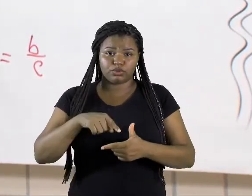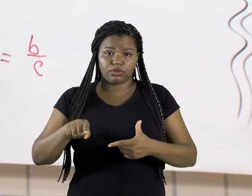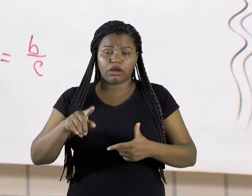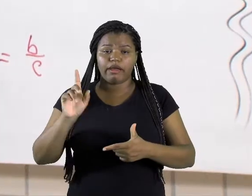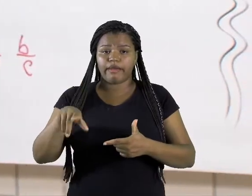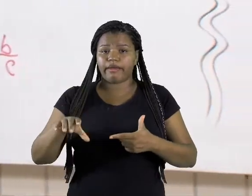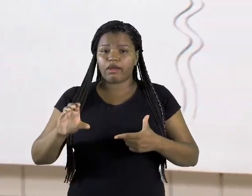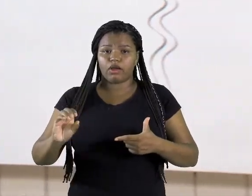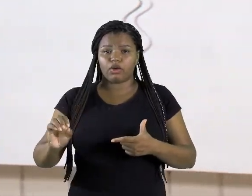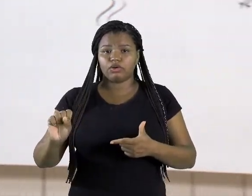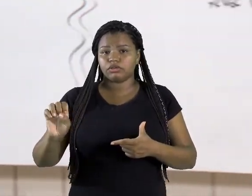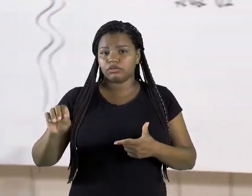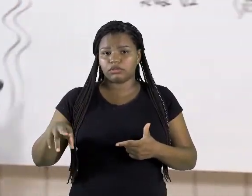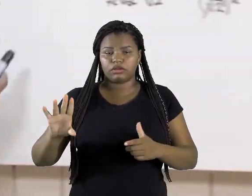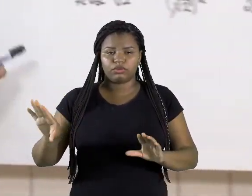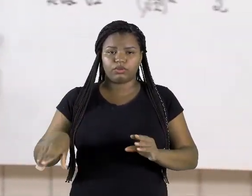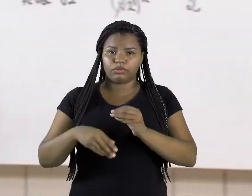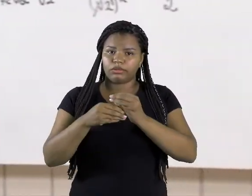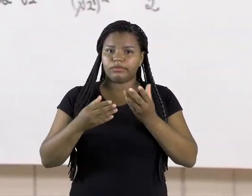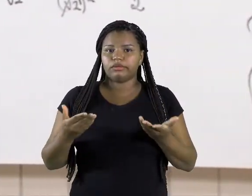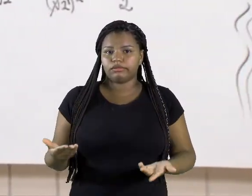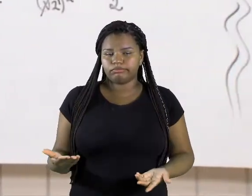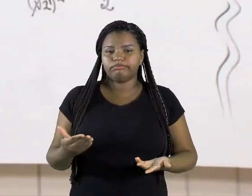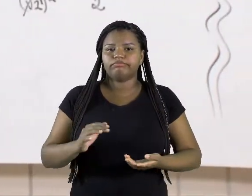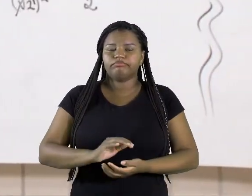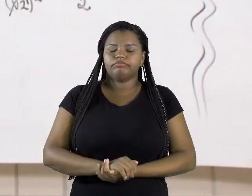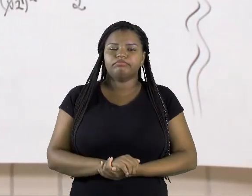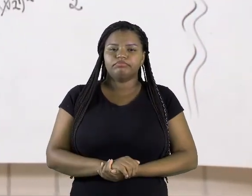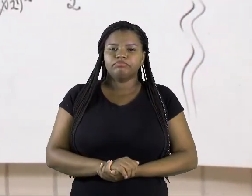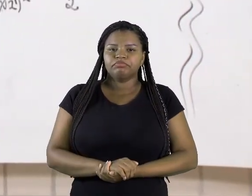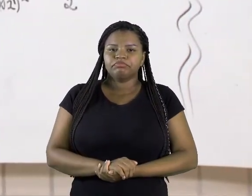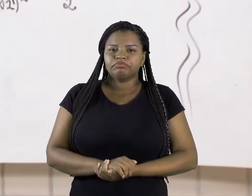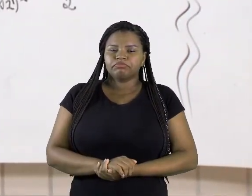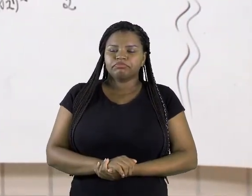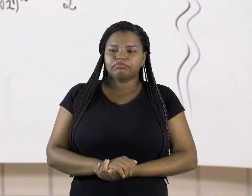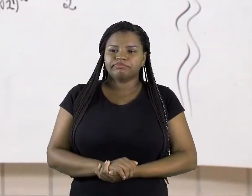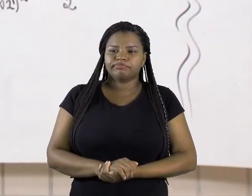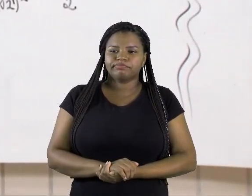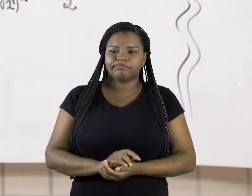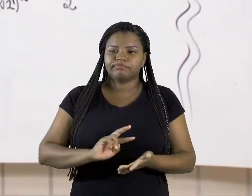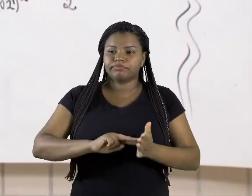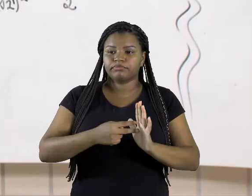complemento. Bom, ou seja,